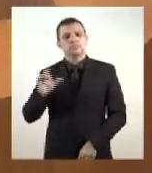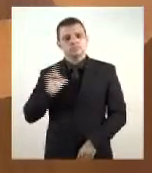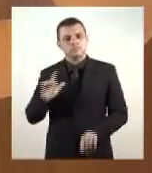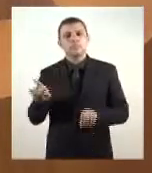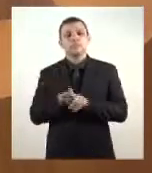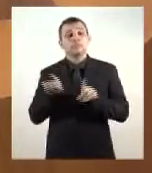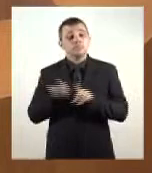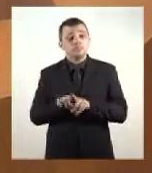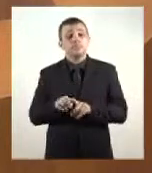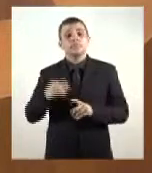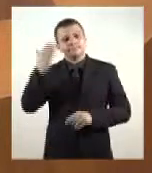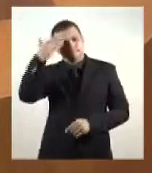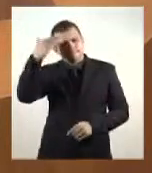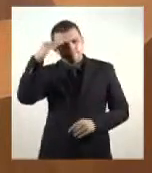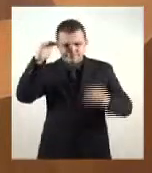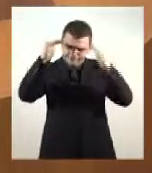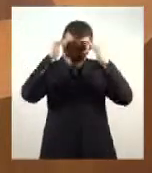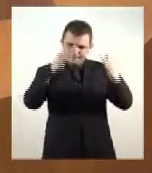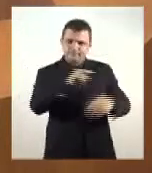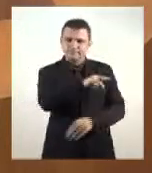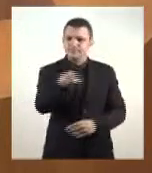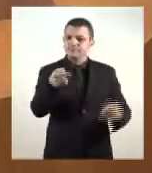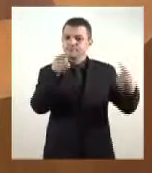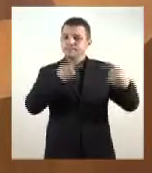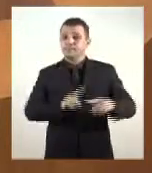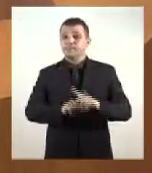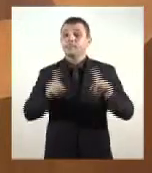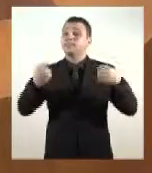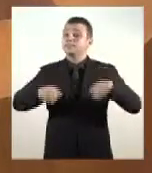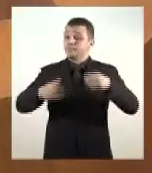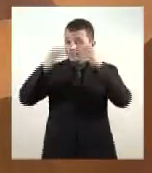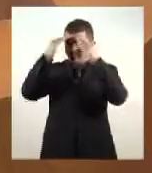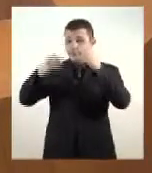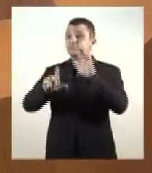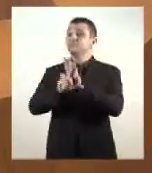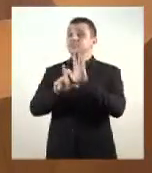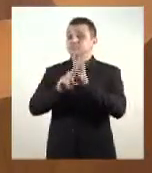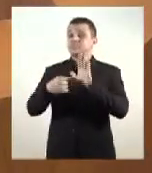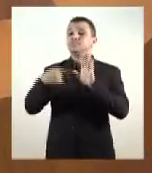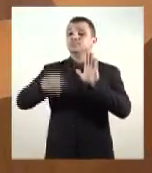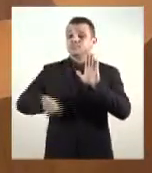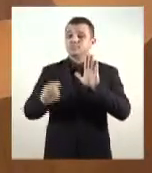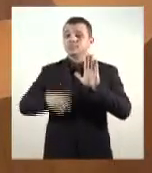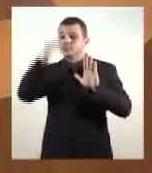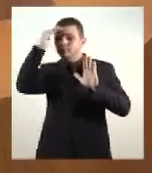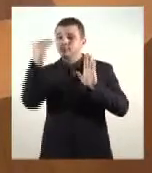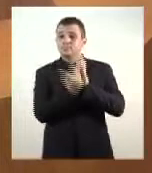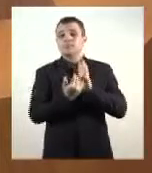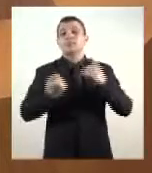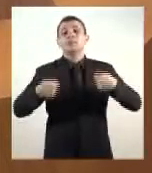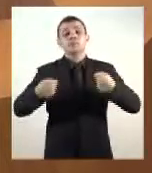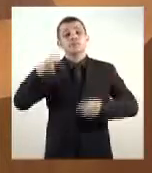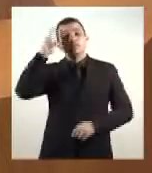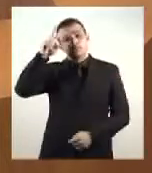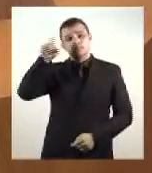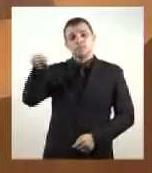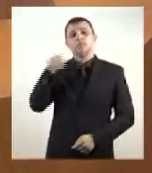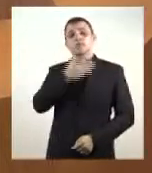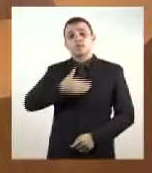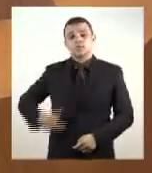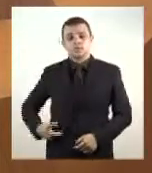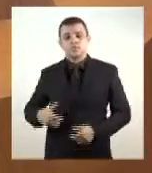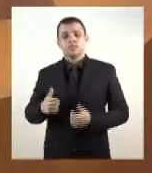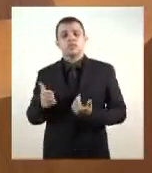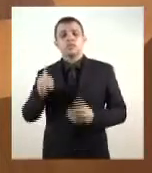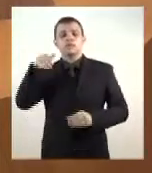oposição, deputado Hélito do Curso, mas dentro da legitimidade. É preciso deixar claro que o governador foi eleito pela ampla maioria do